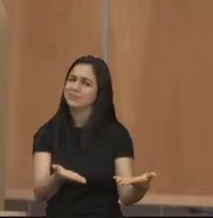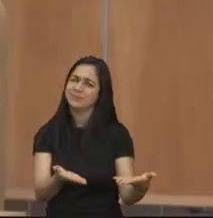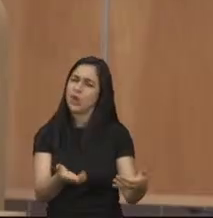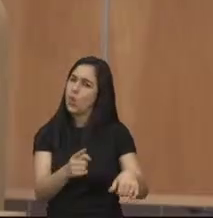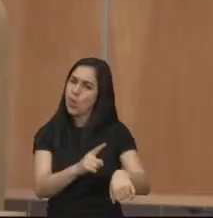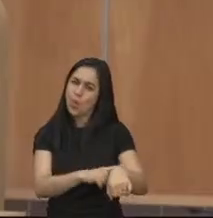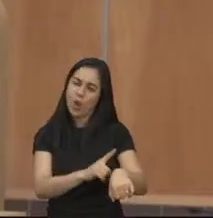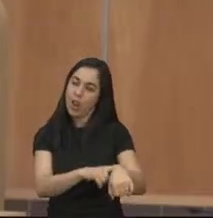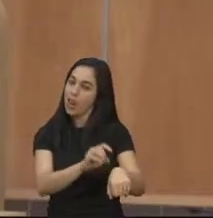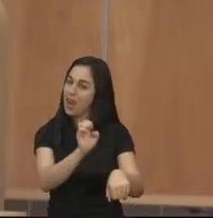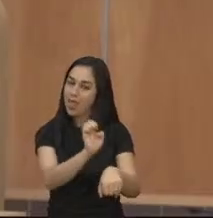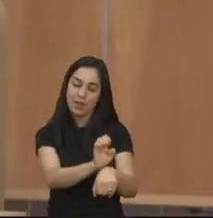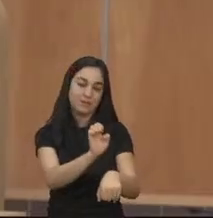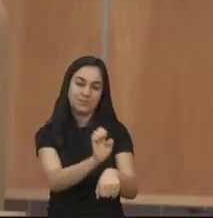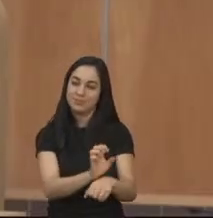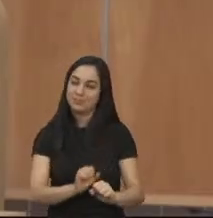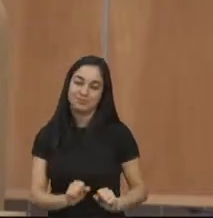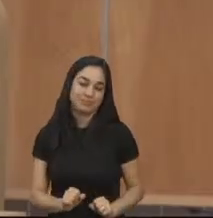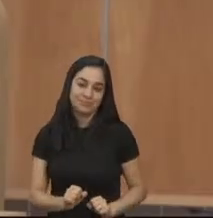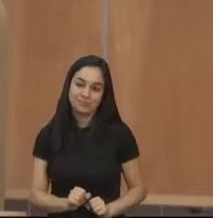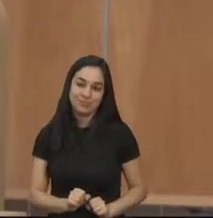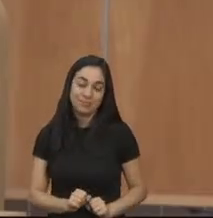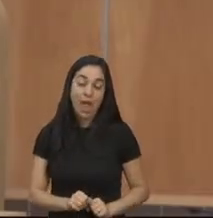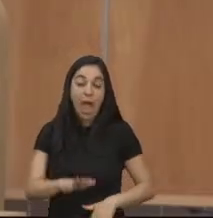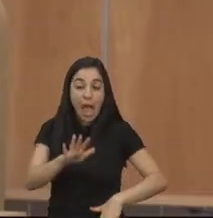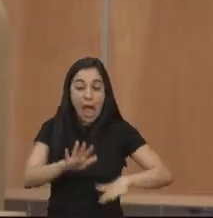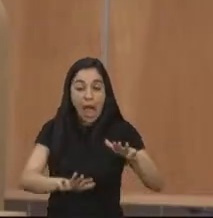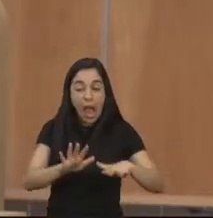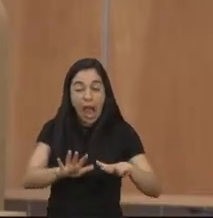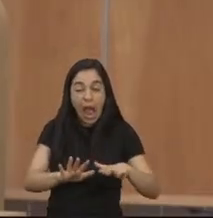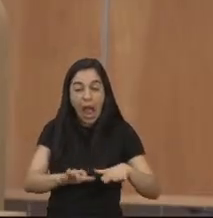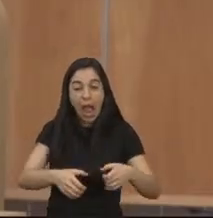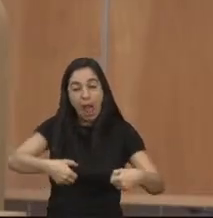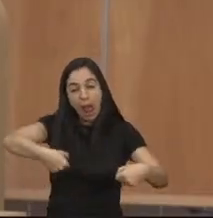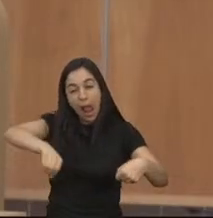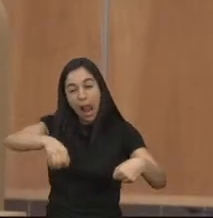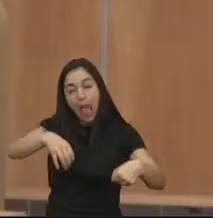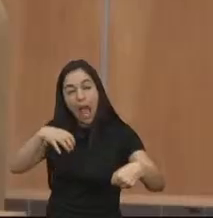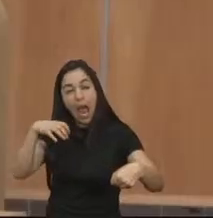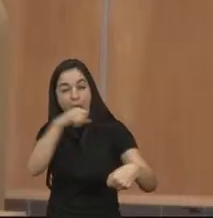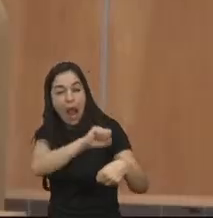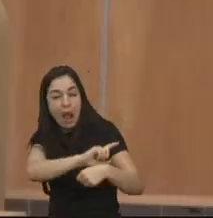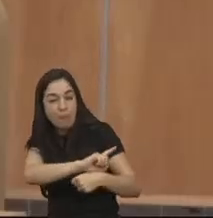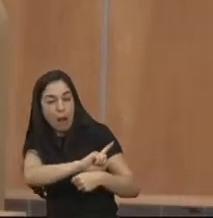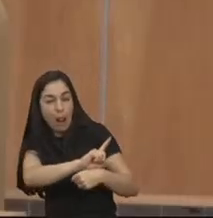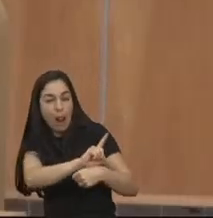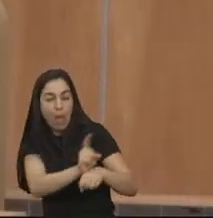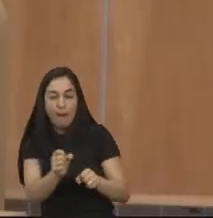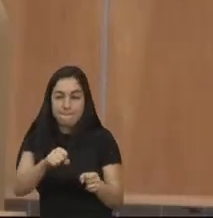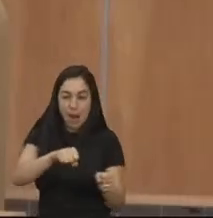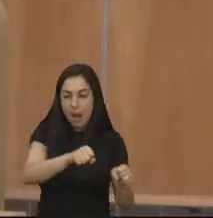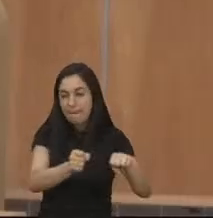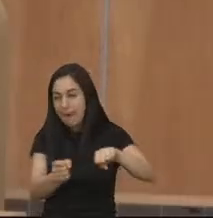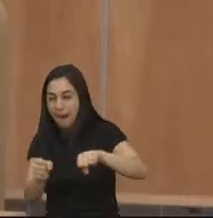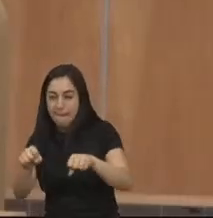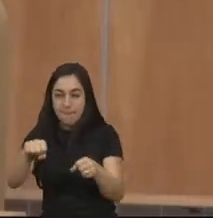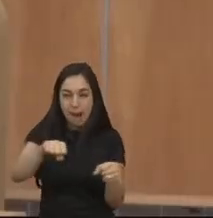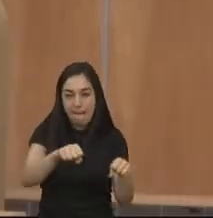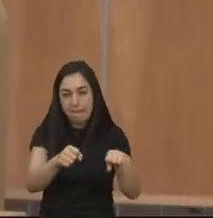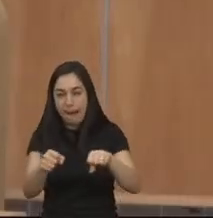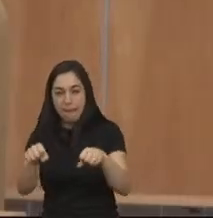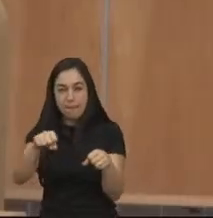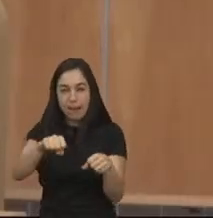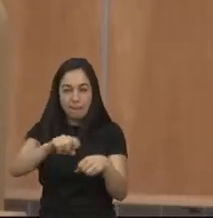espera. Muitos, em alta velocidade para chegar rápido, talvez na entrega